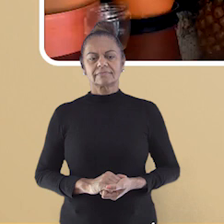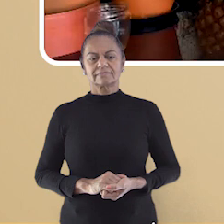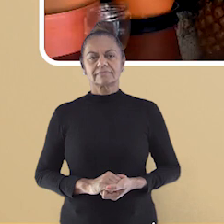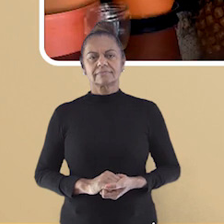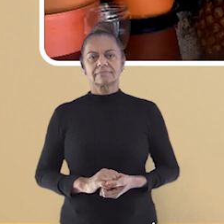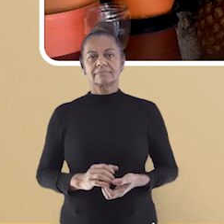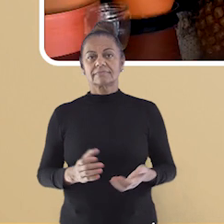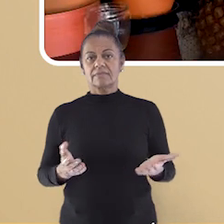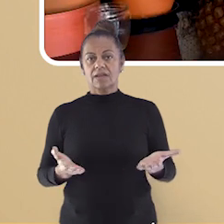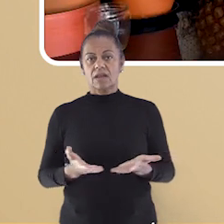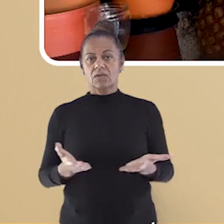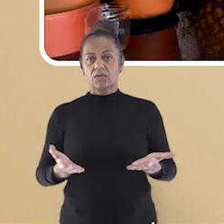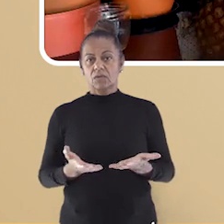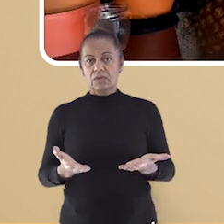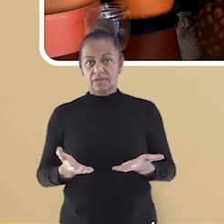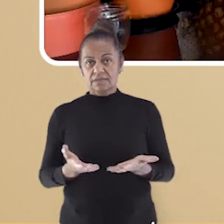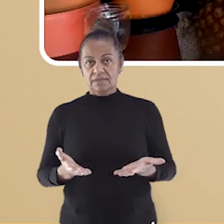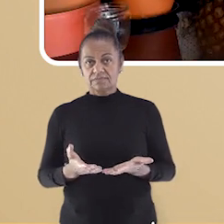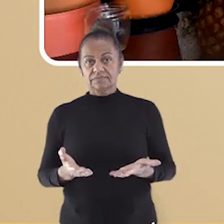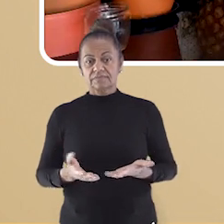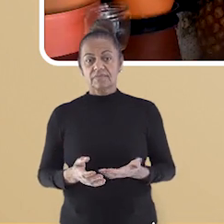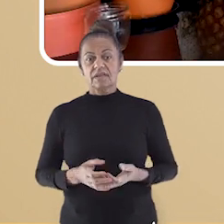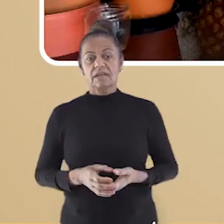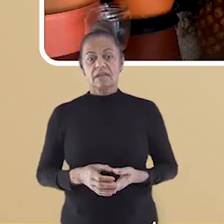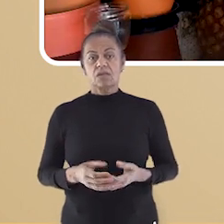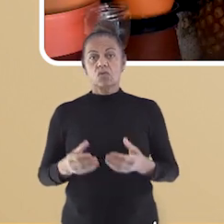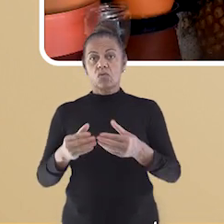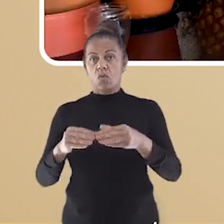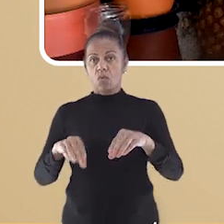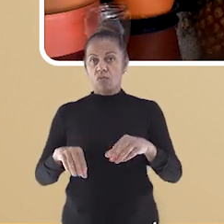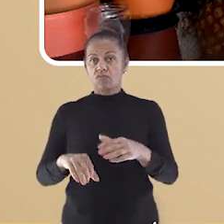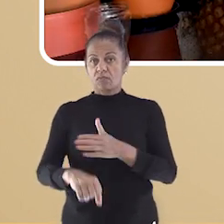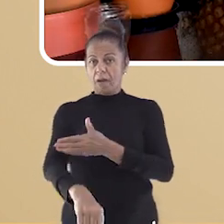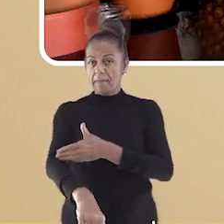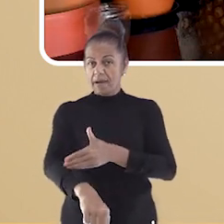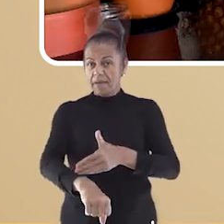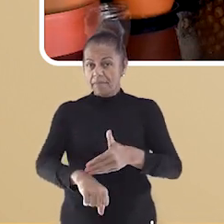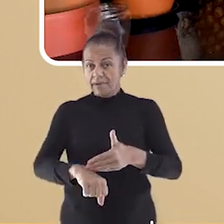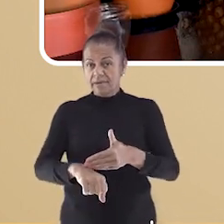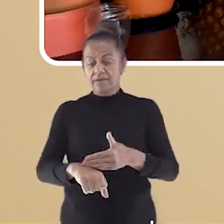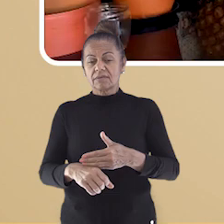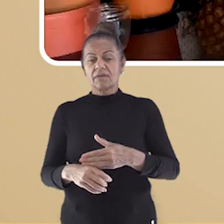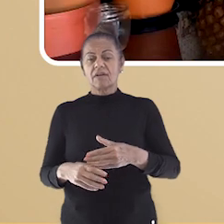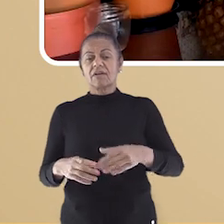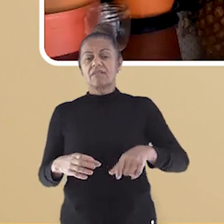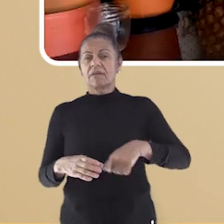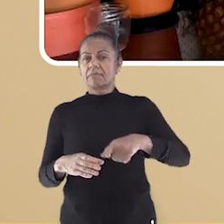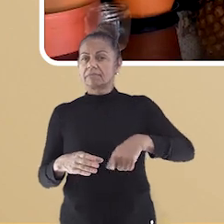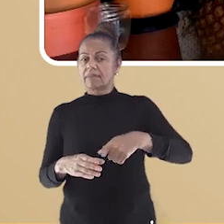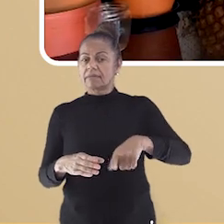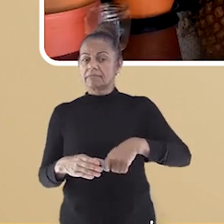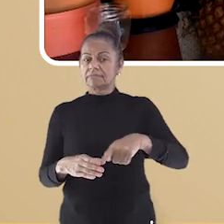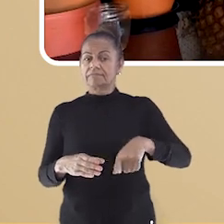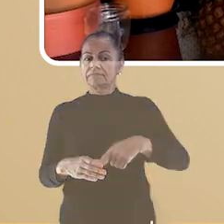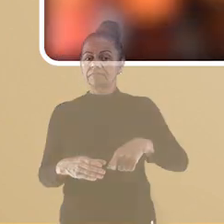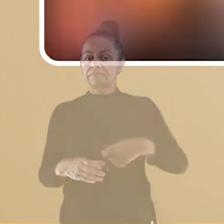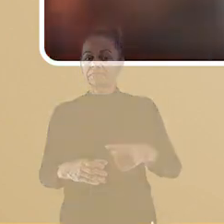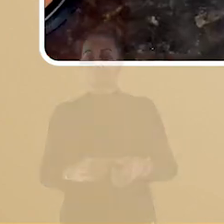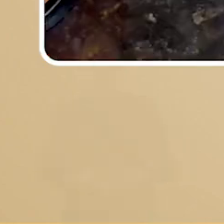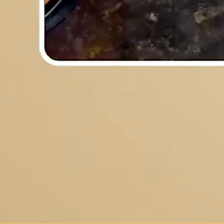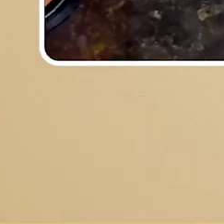Agora vou ligar a batedeira e vou bater as claras em ponto de neve.